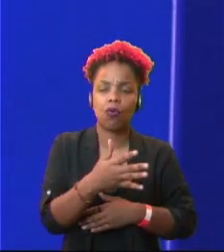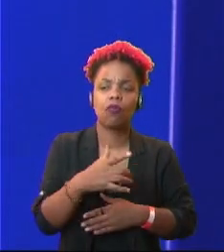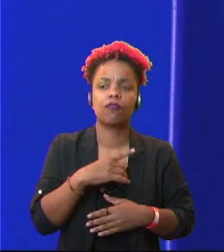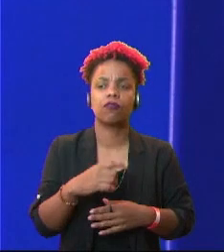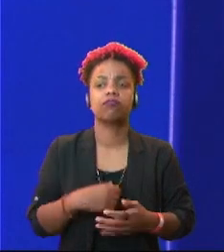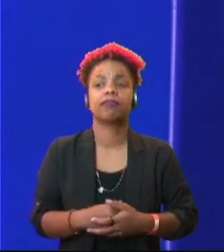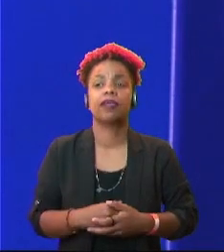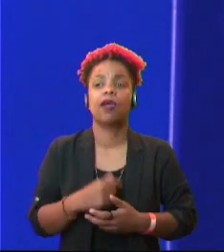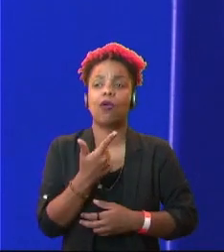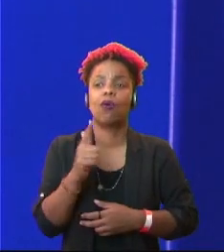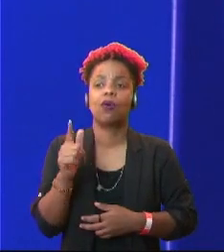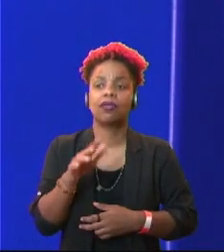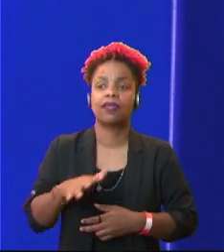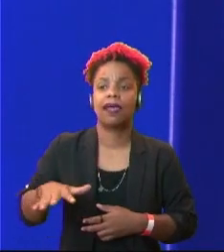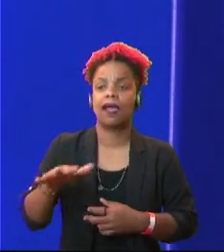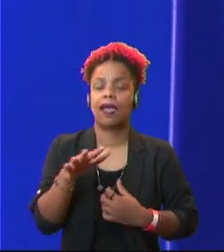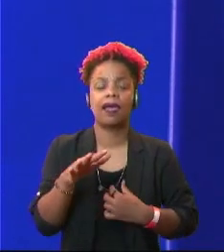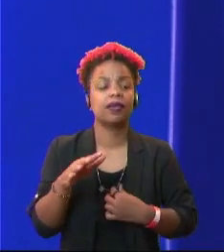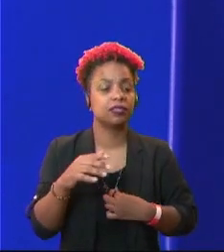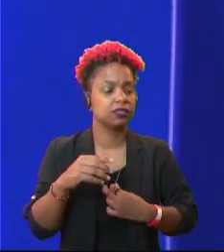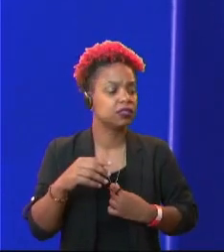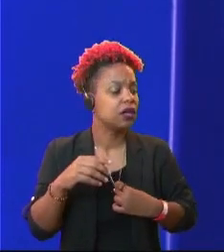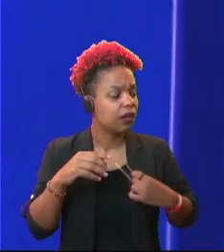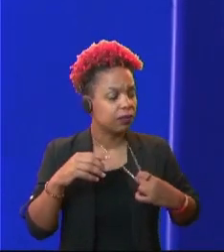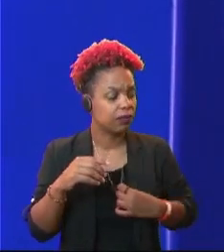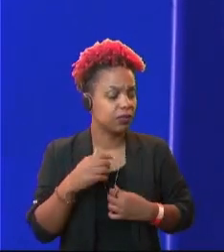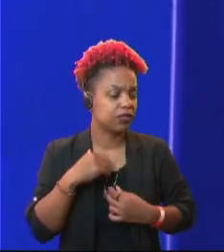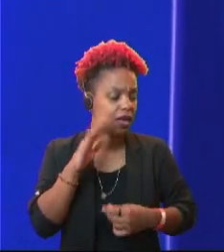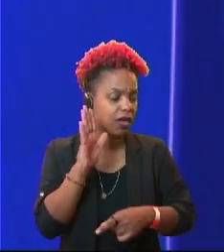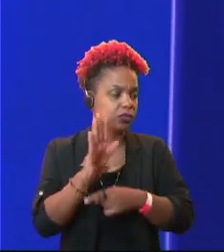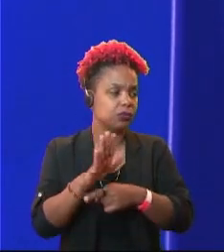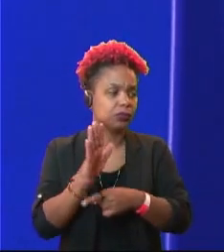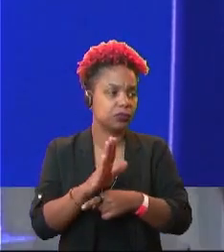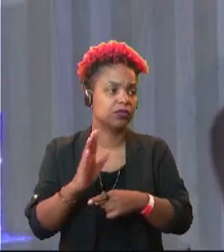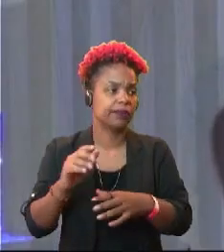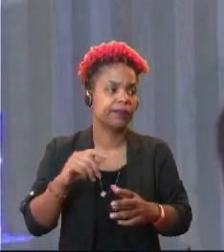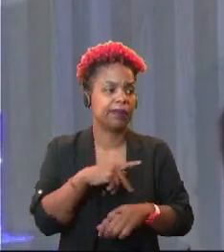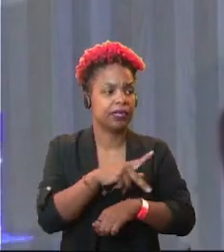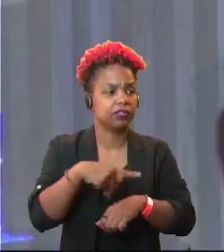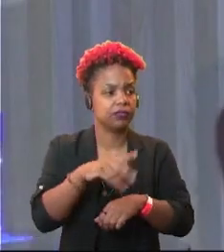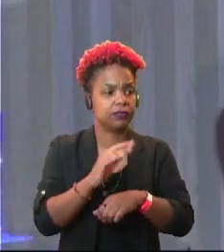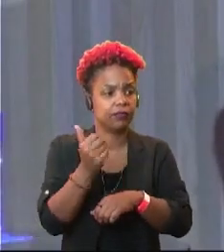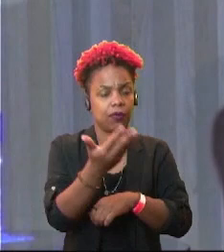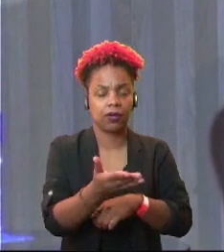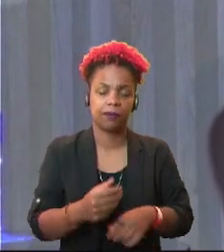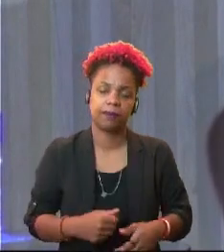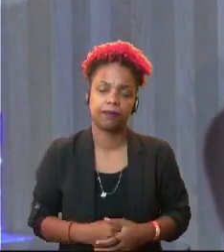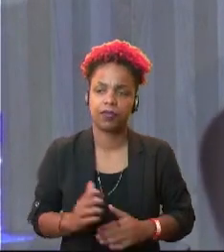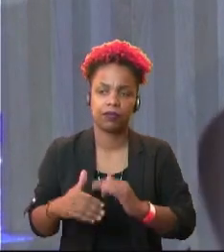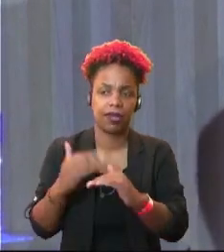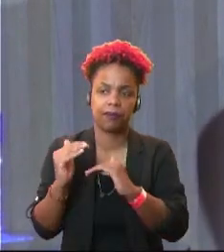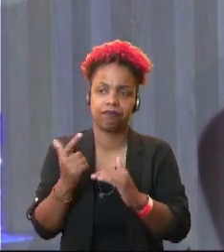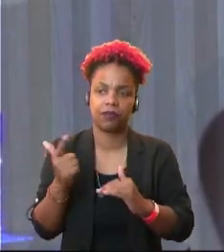deve ser aplicada a outras áreas nas quais a cooperação internacional não está progredindo como deveria.